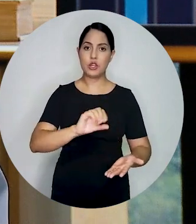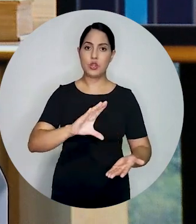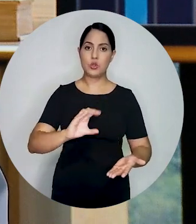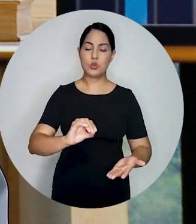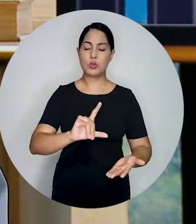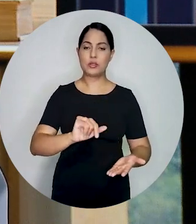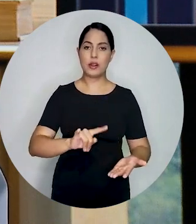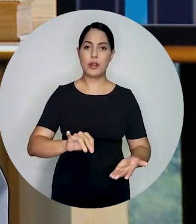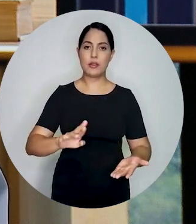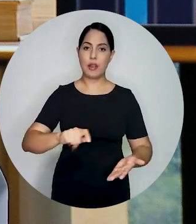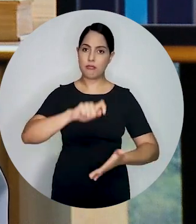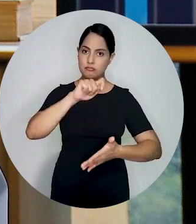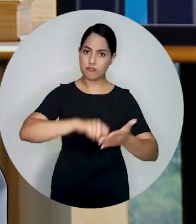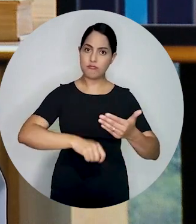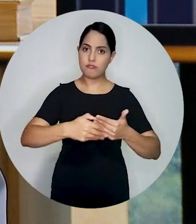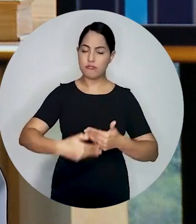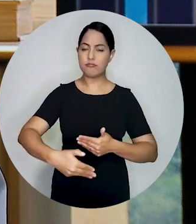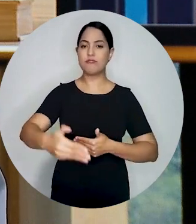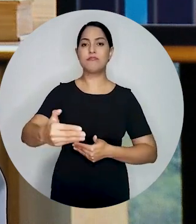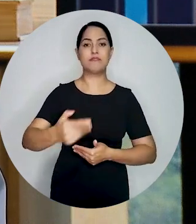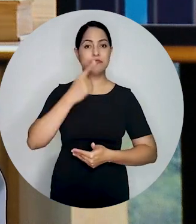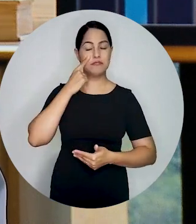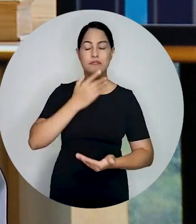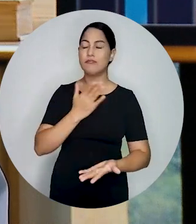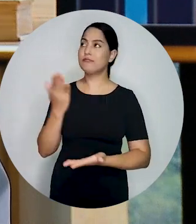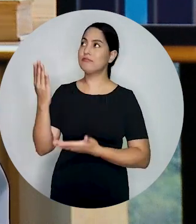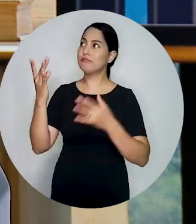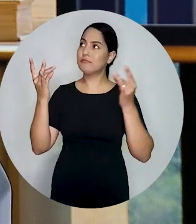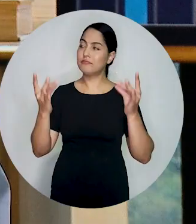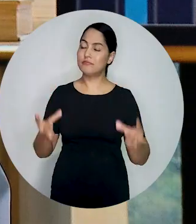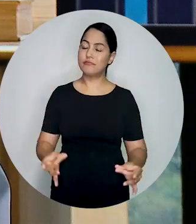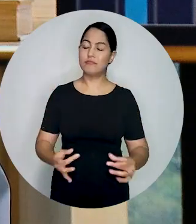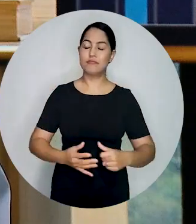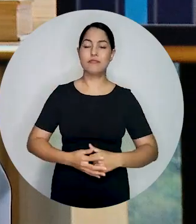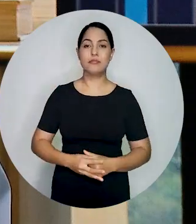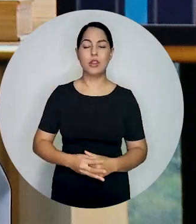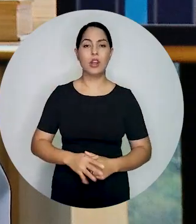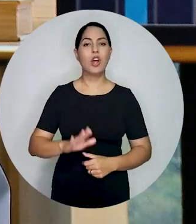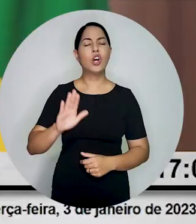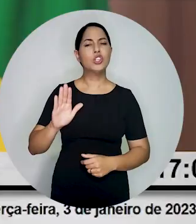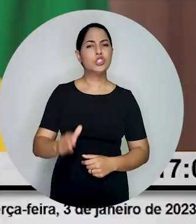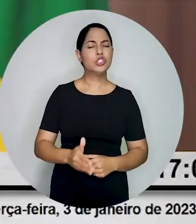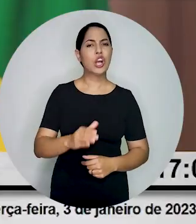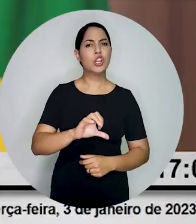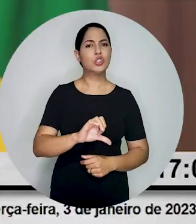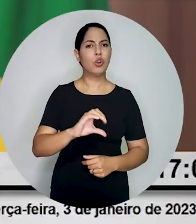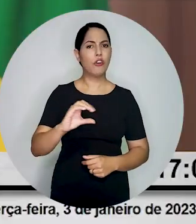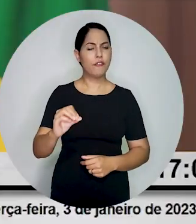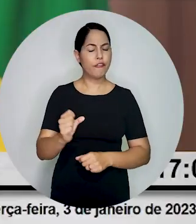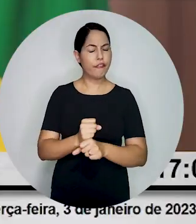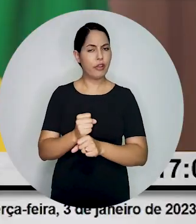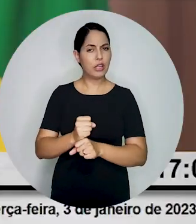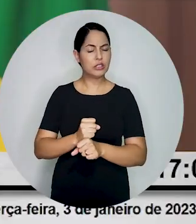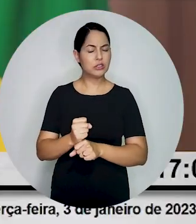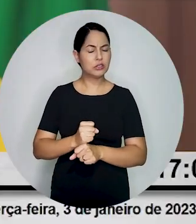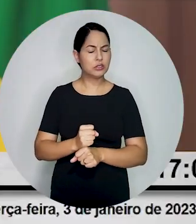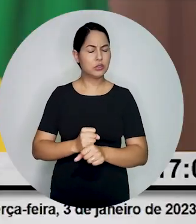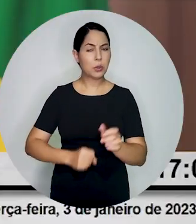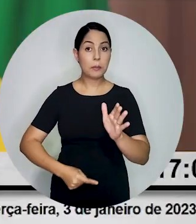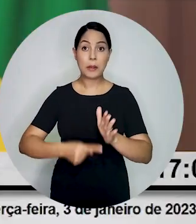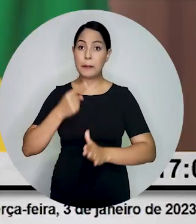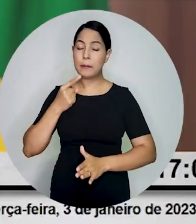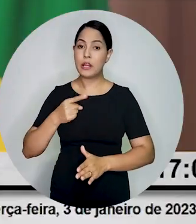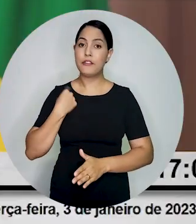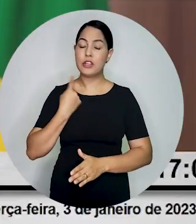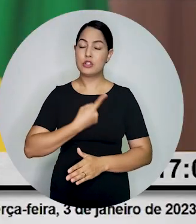os advogados e advogadas na iniciativa privada. Os detalhes você confere agora. Nesses 90 anos, pela